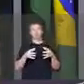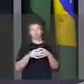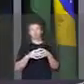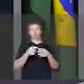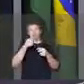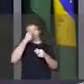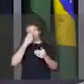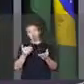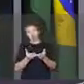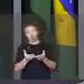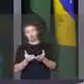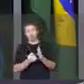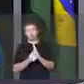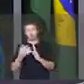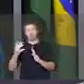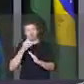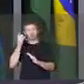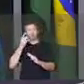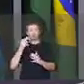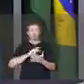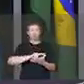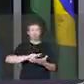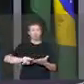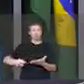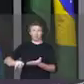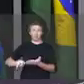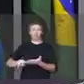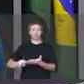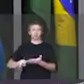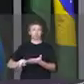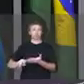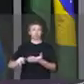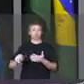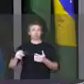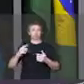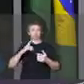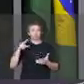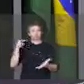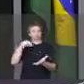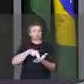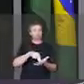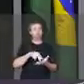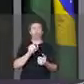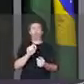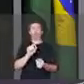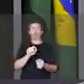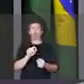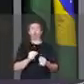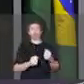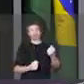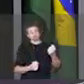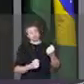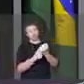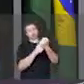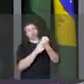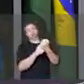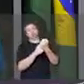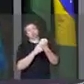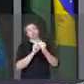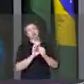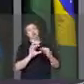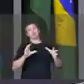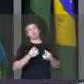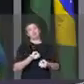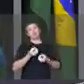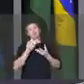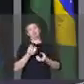evangélica e outros parlamentares, estivemos presentes para apoiar a liberdade de